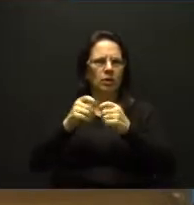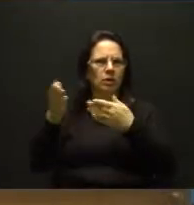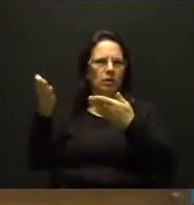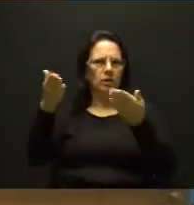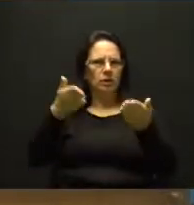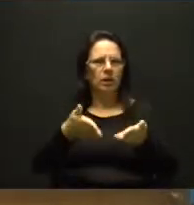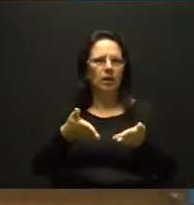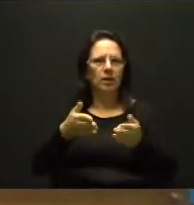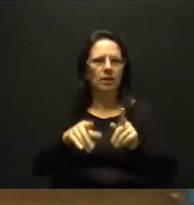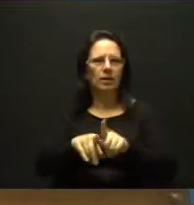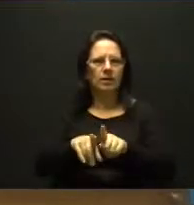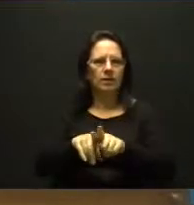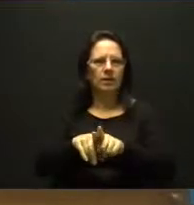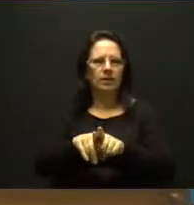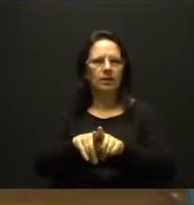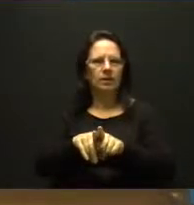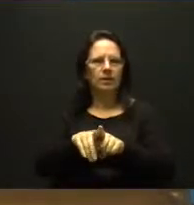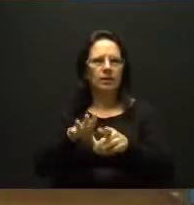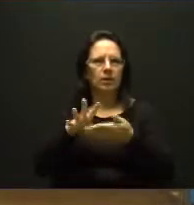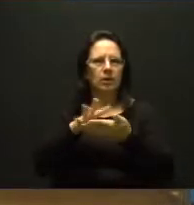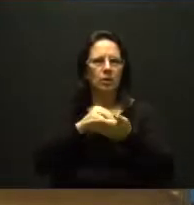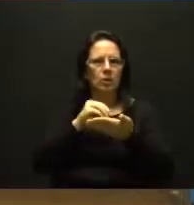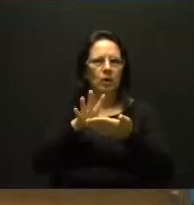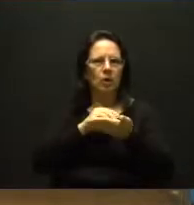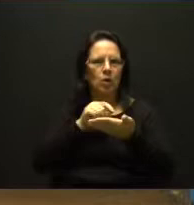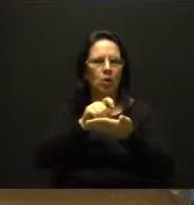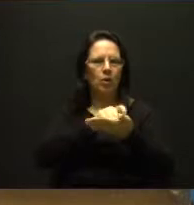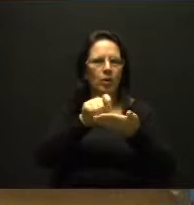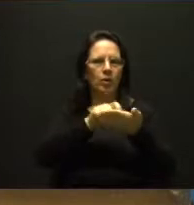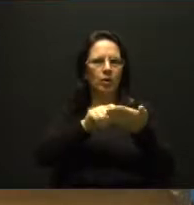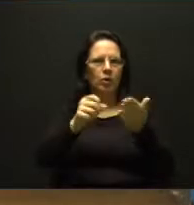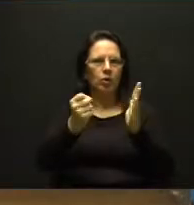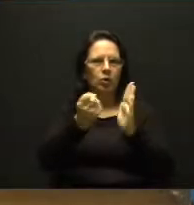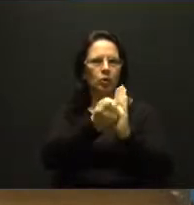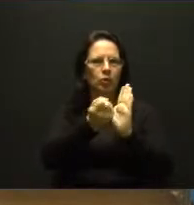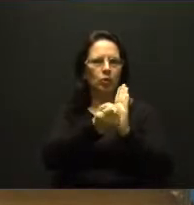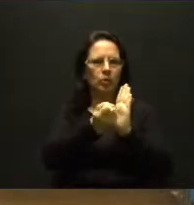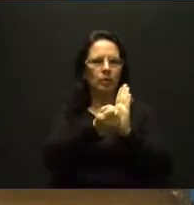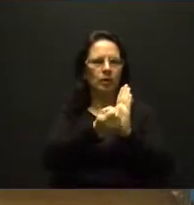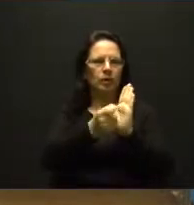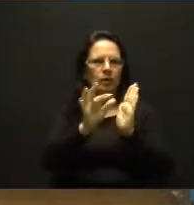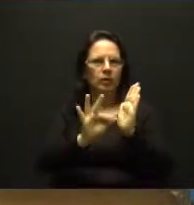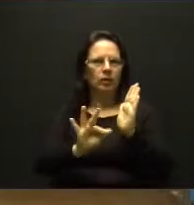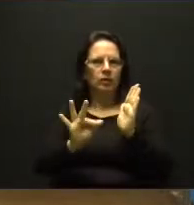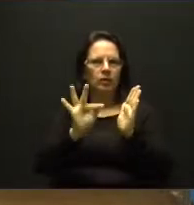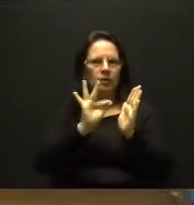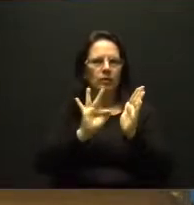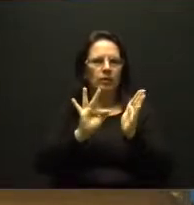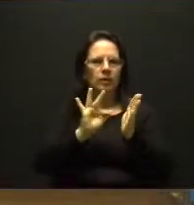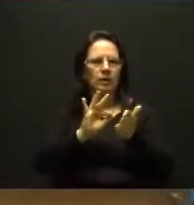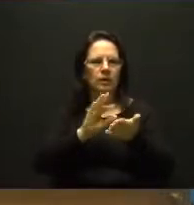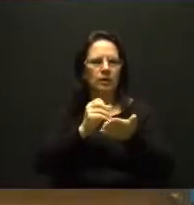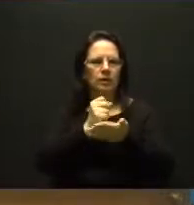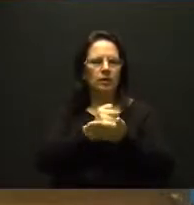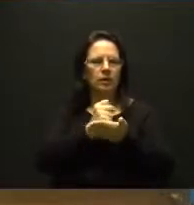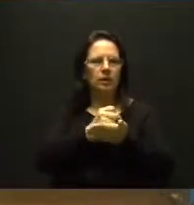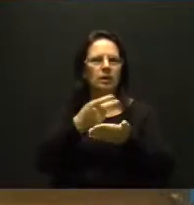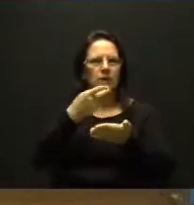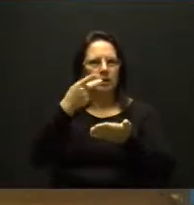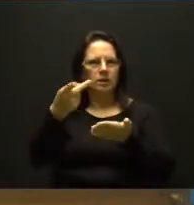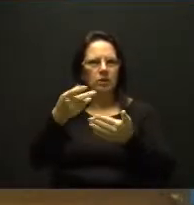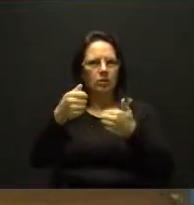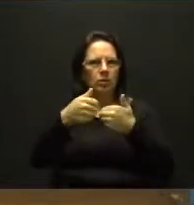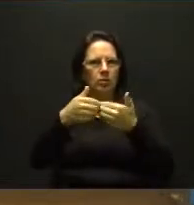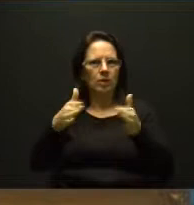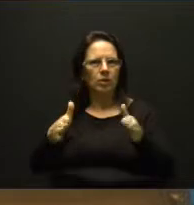certame tô aqui com a cópia de um documento da nossa federação dizendo que a abertura